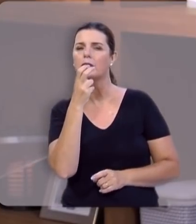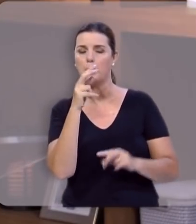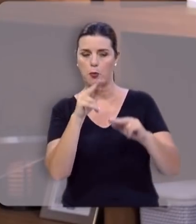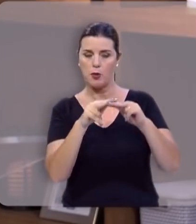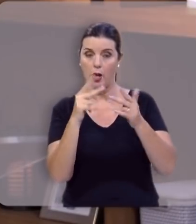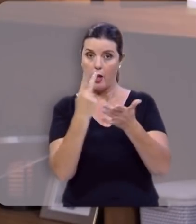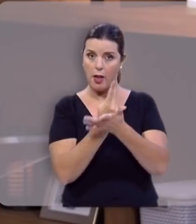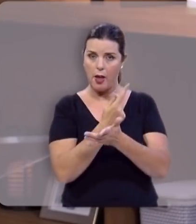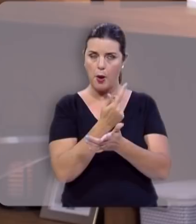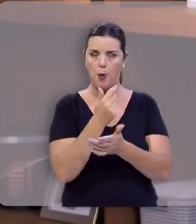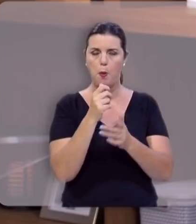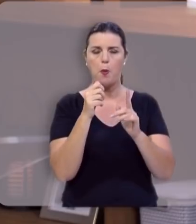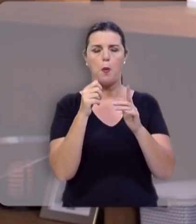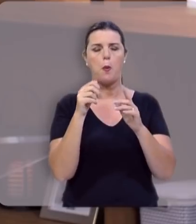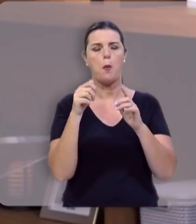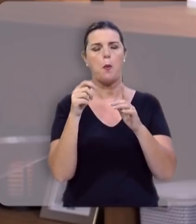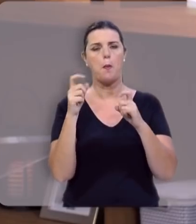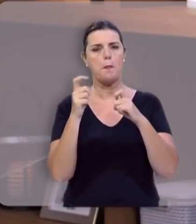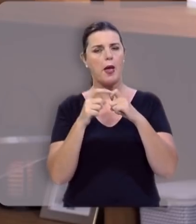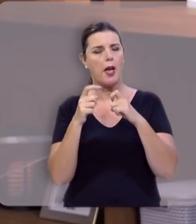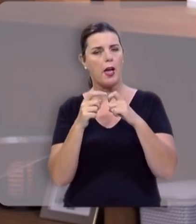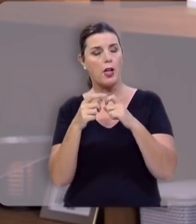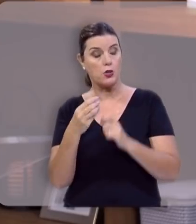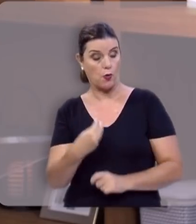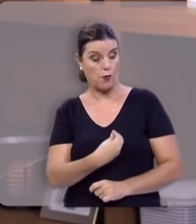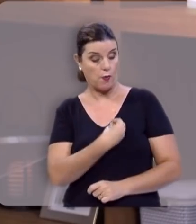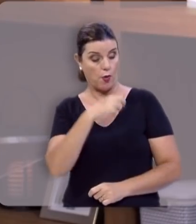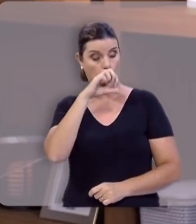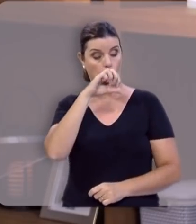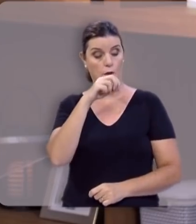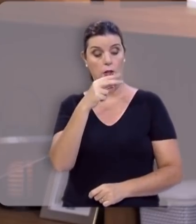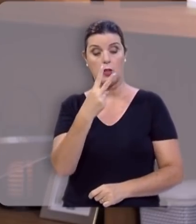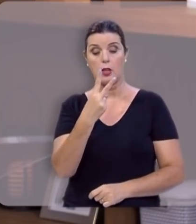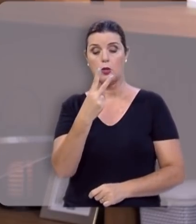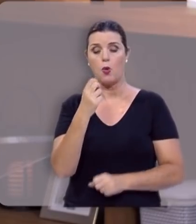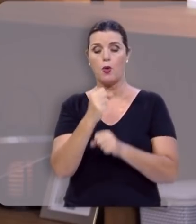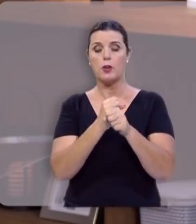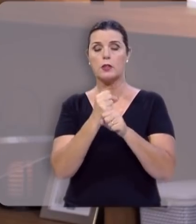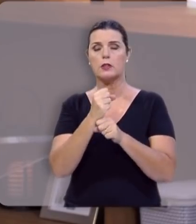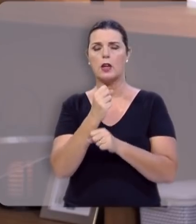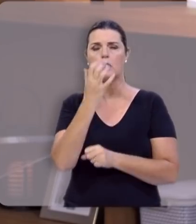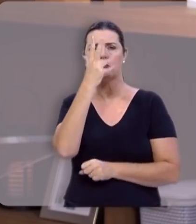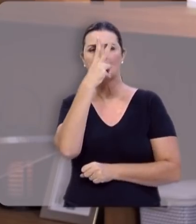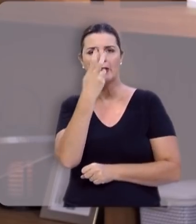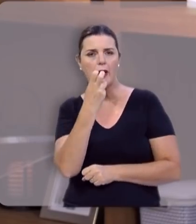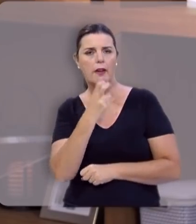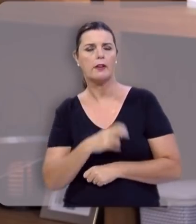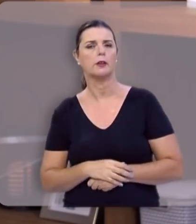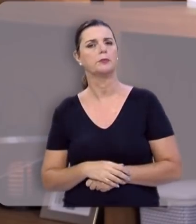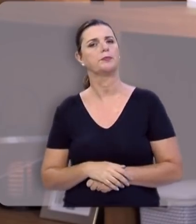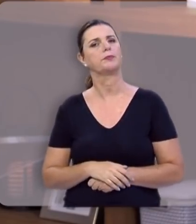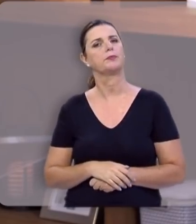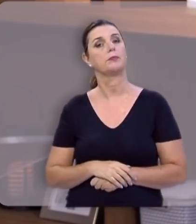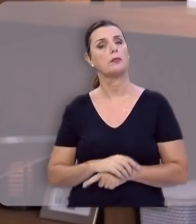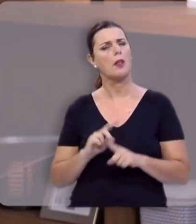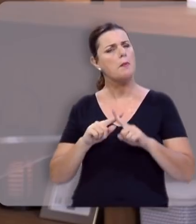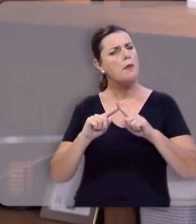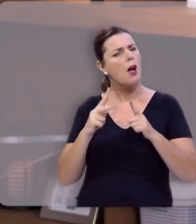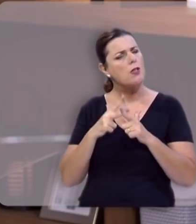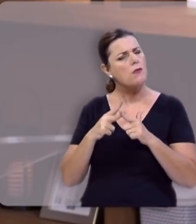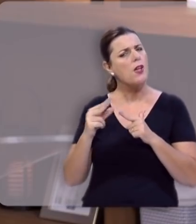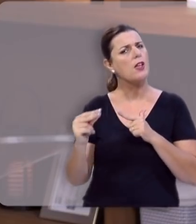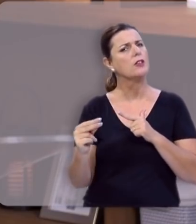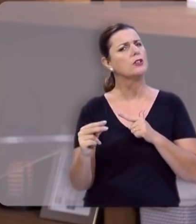um erro médico. Viveu 92 anos na escuridão, mas